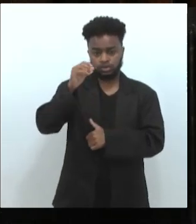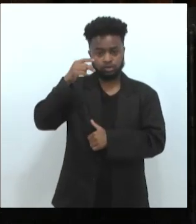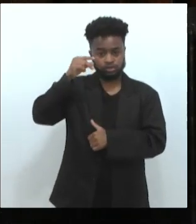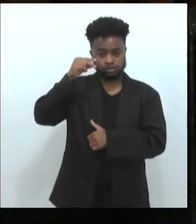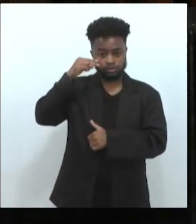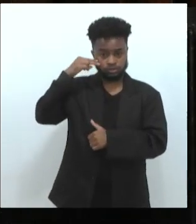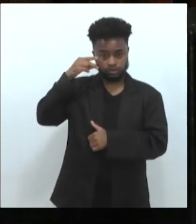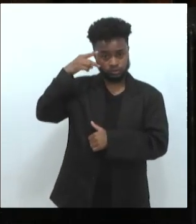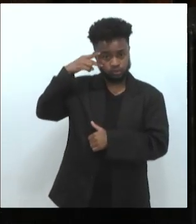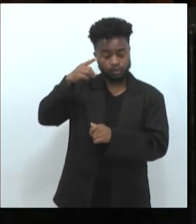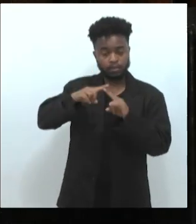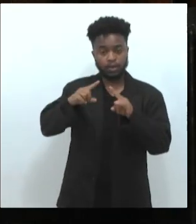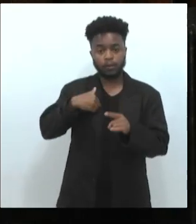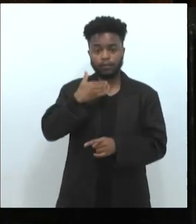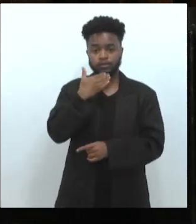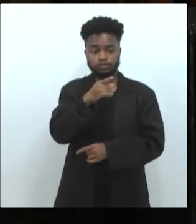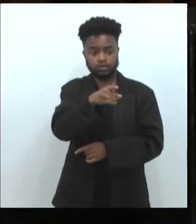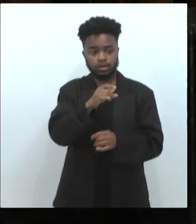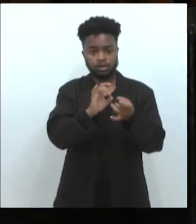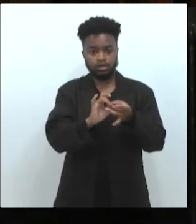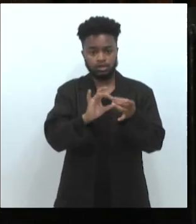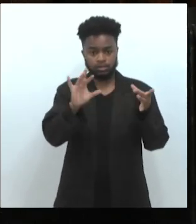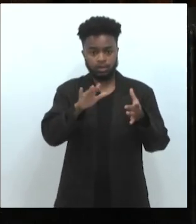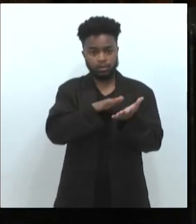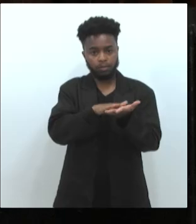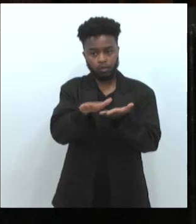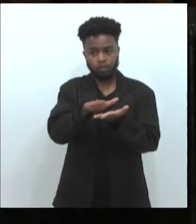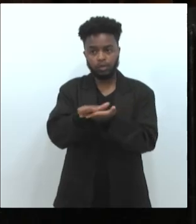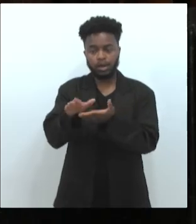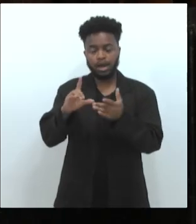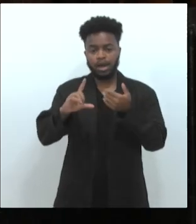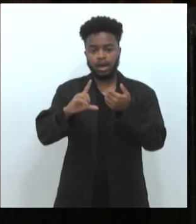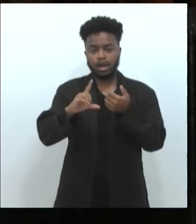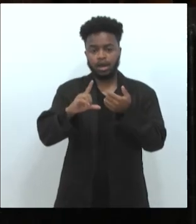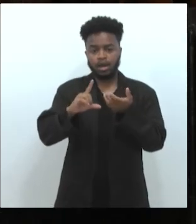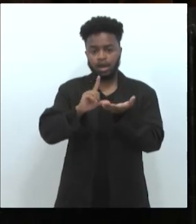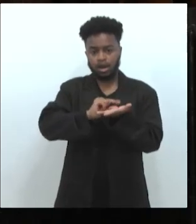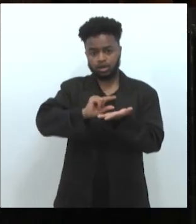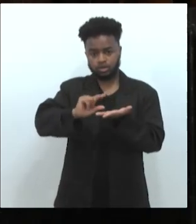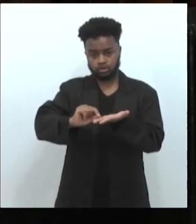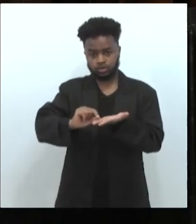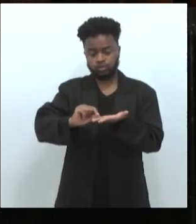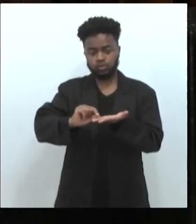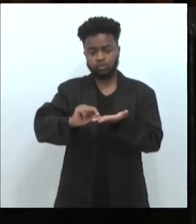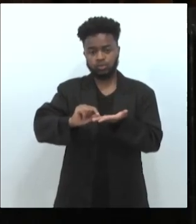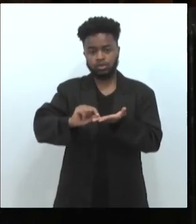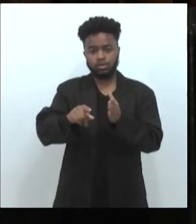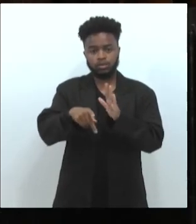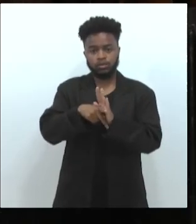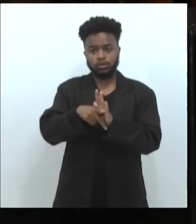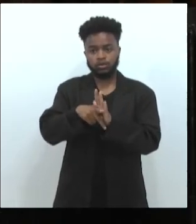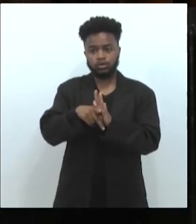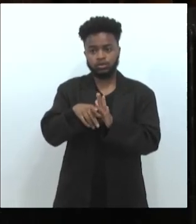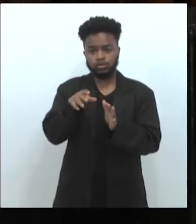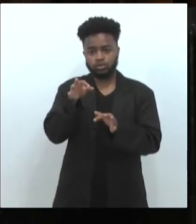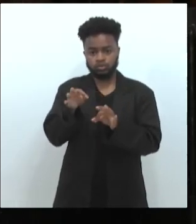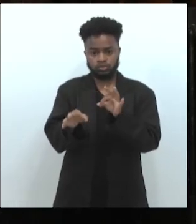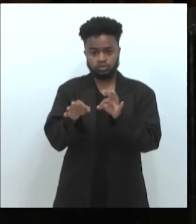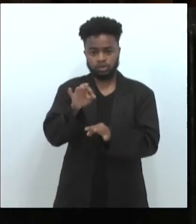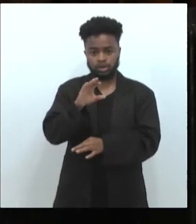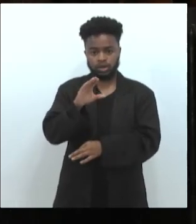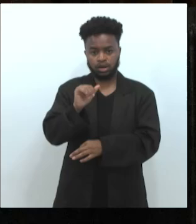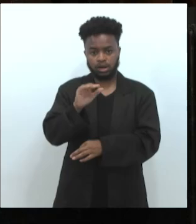senhor autorizasse publicar nos anais dessa casa um belo artigo do grande jurista Cacai,